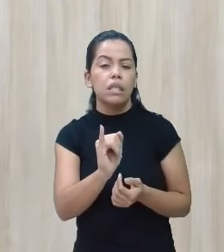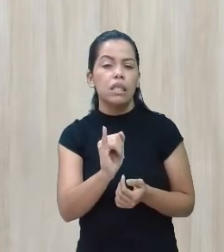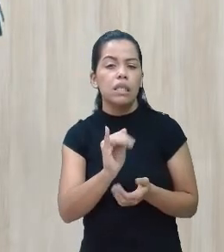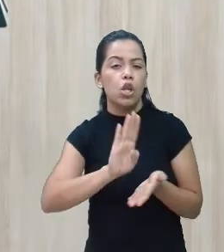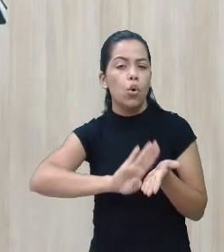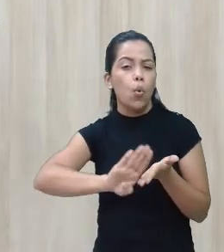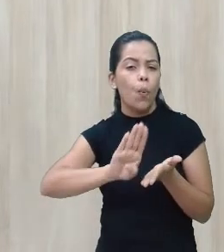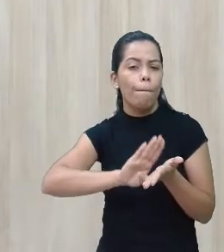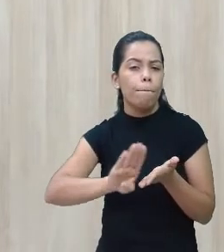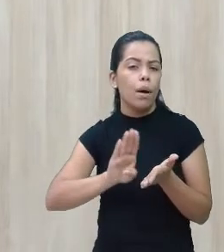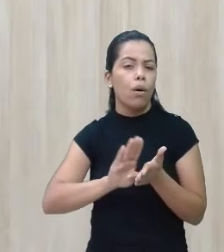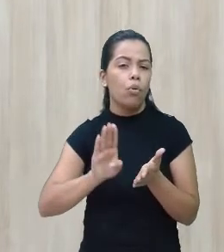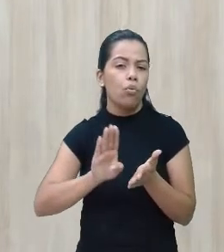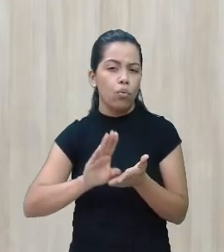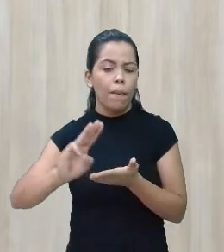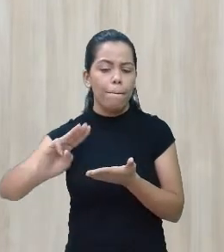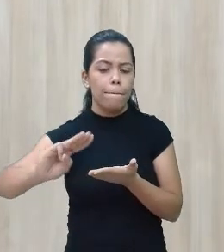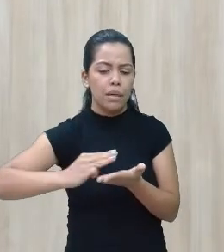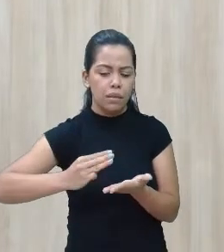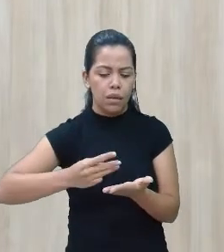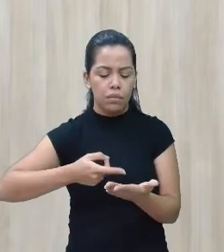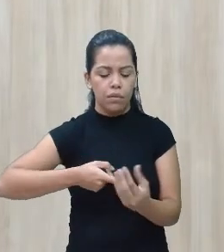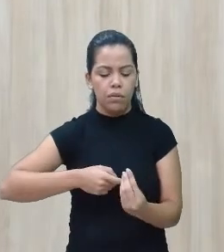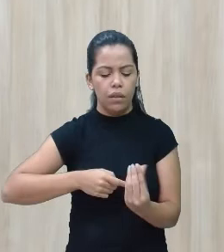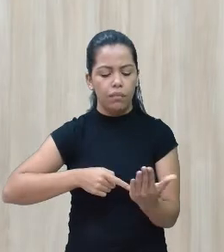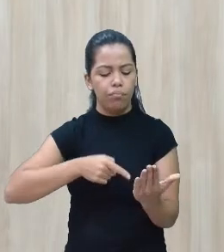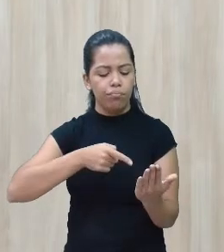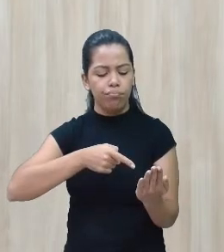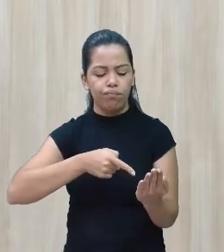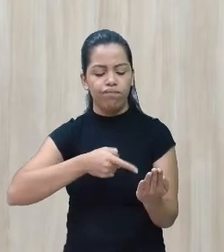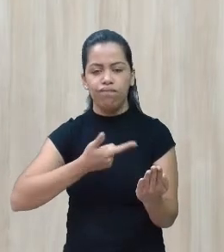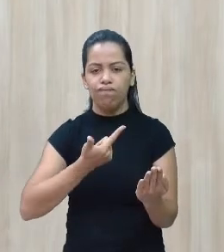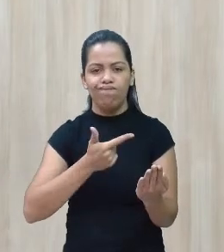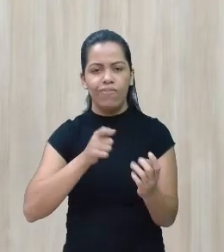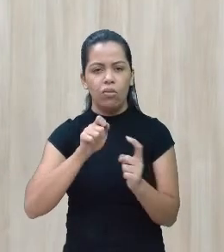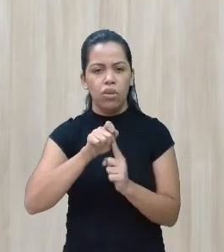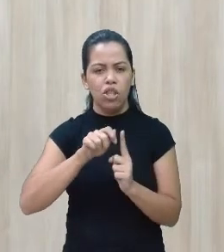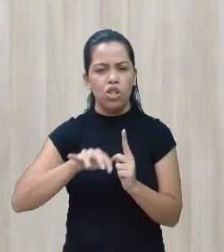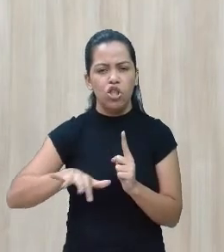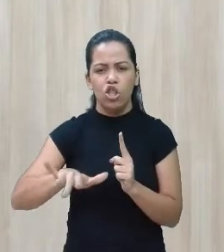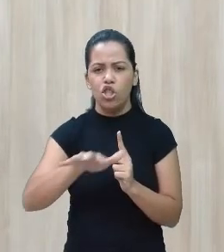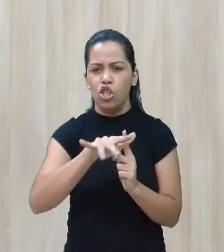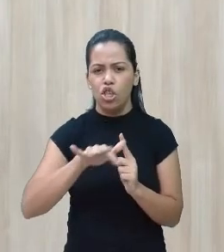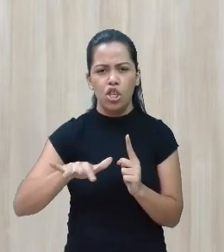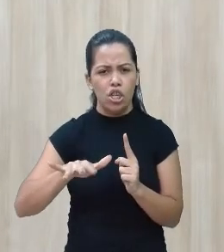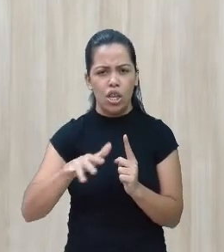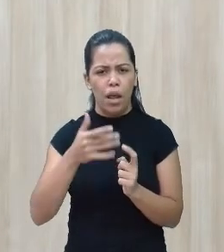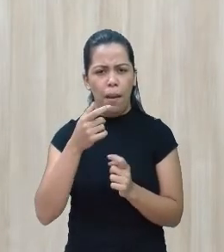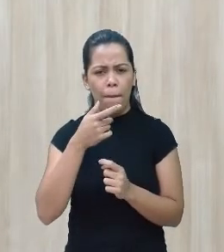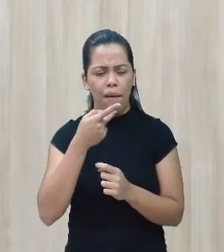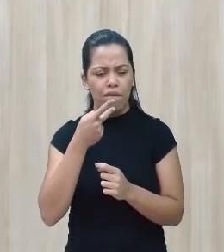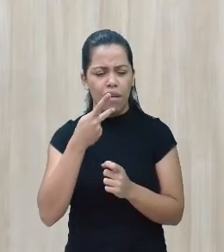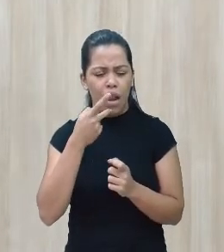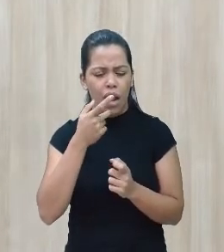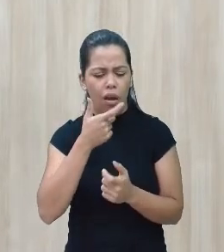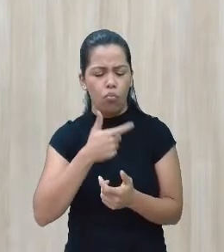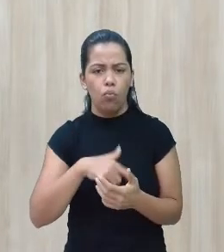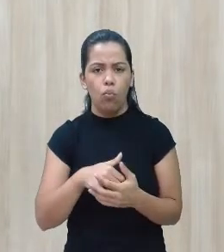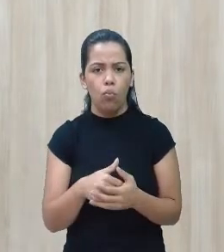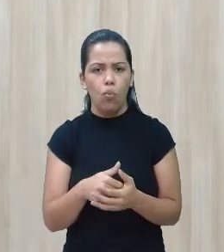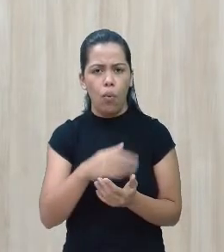usar gírias, ele não vai usar expressões locais, por exemplo, para falar com um cliente que ele nem sabe onde